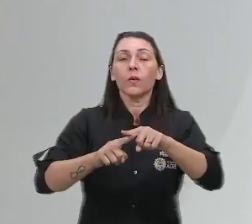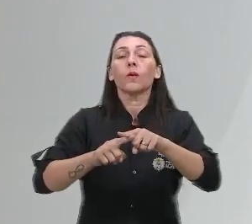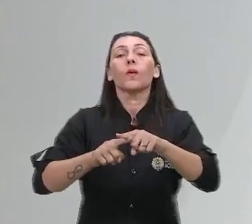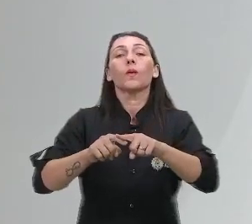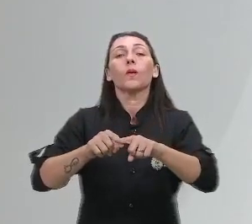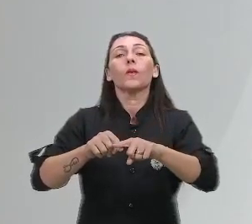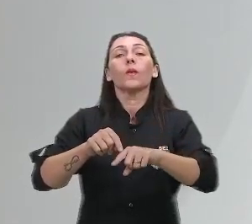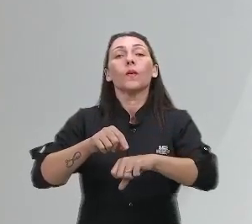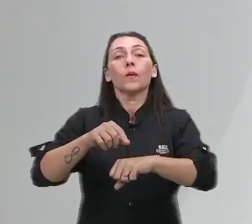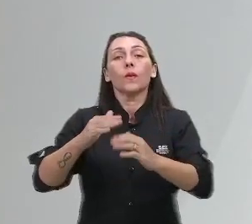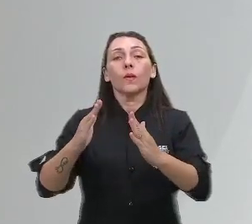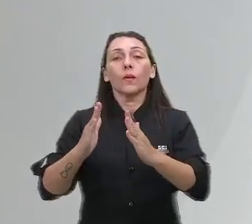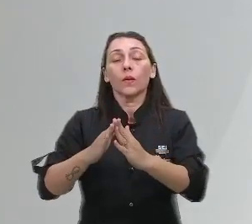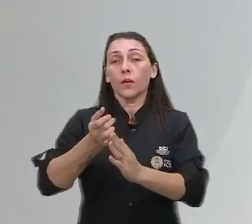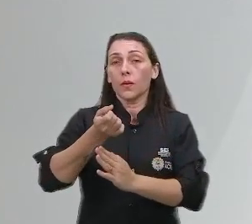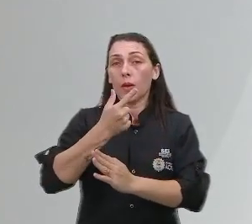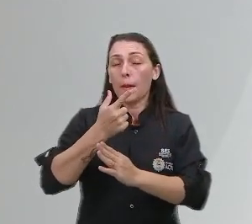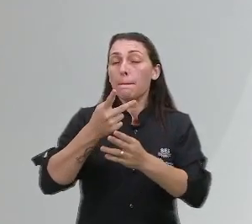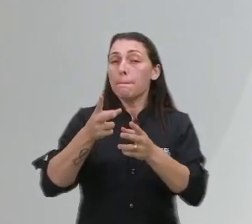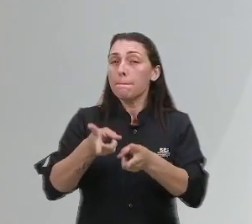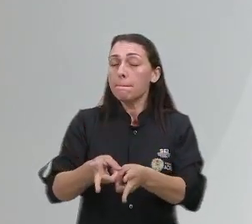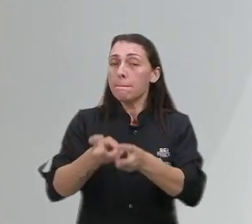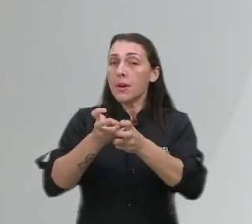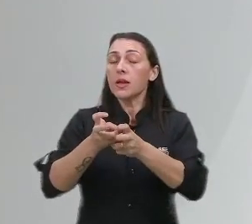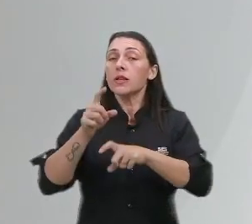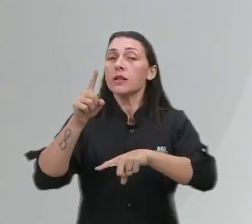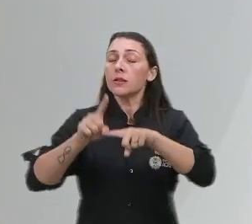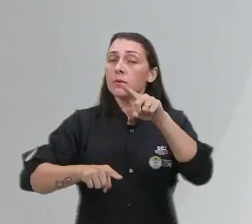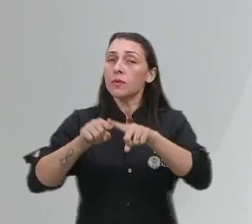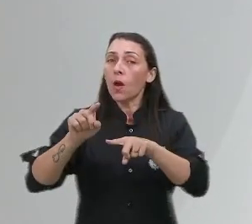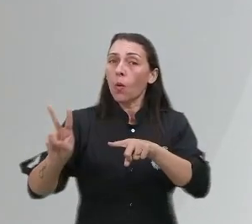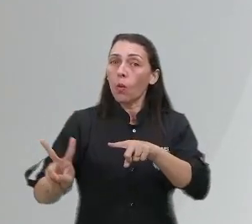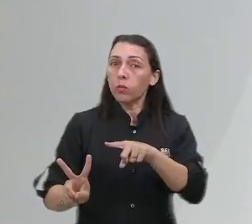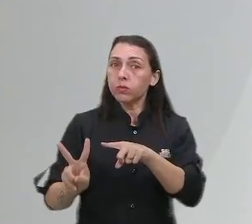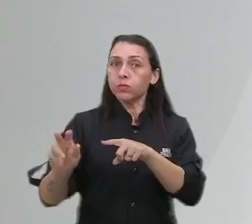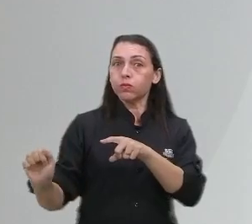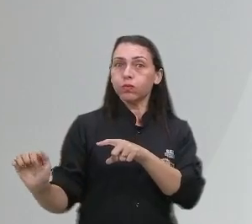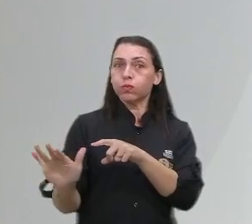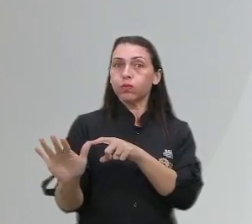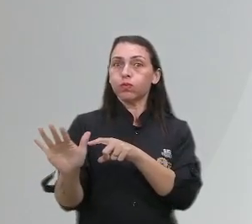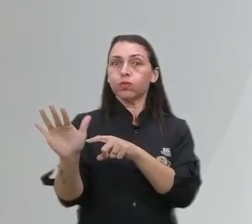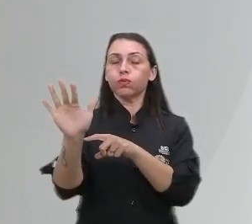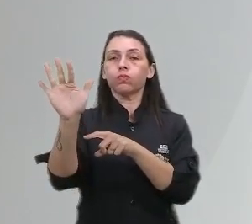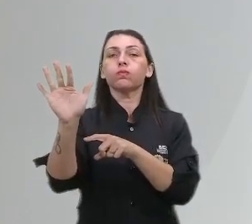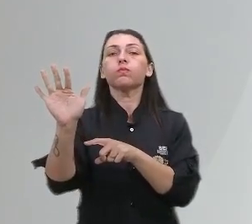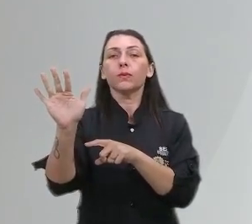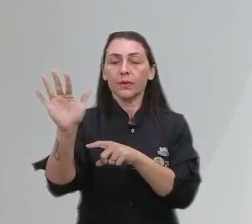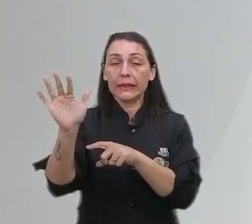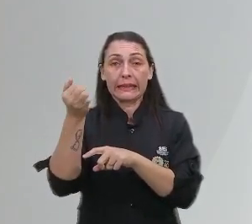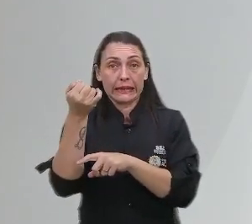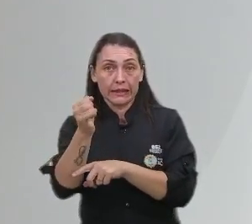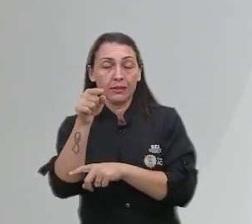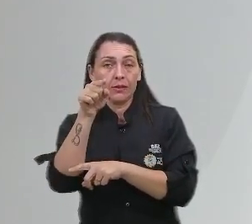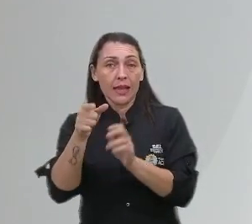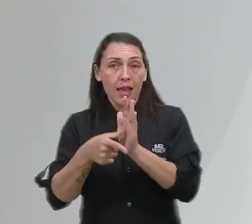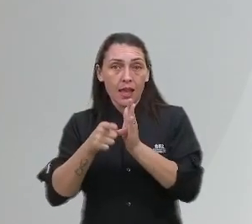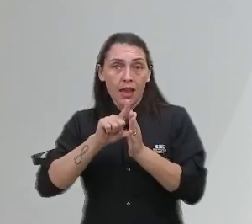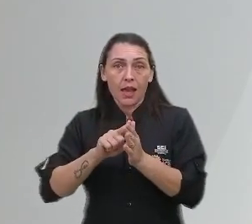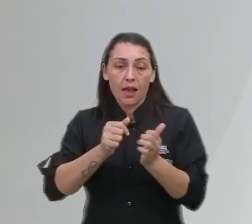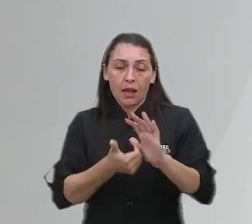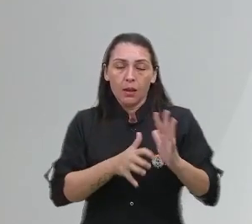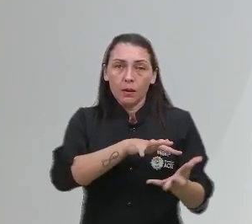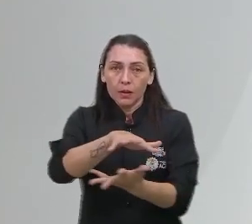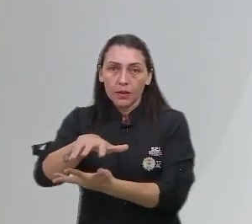ou no mercado, a gente percebeu que esses produtos estavam com um valor muito alto. Se você, antes da pandemia,